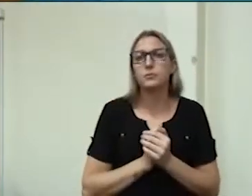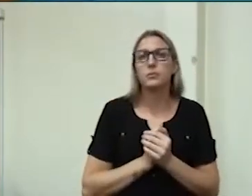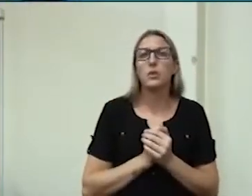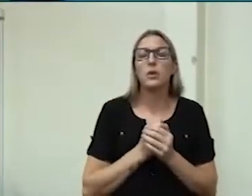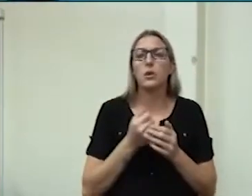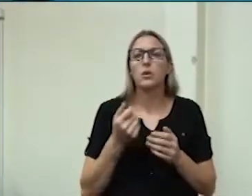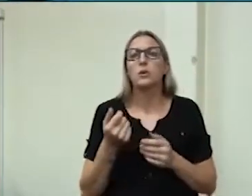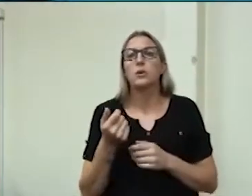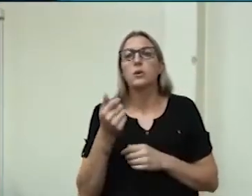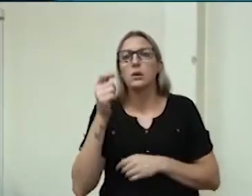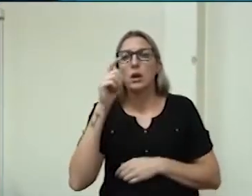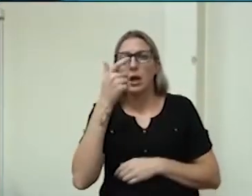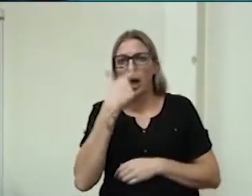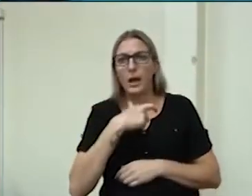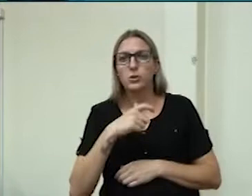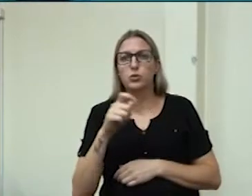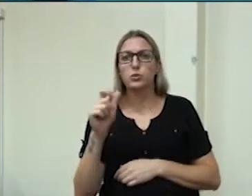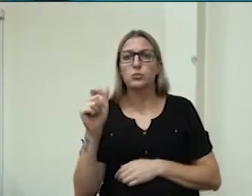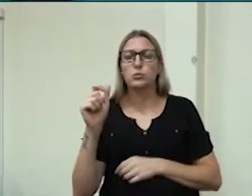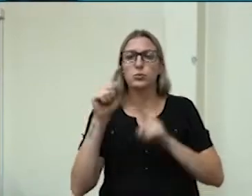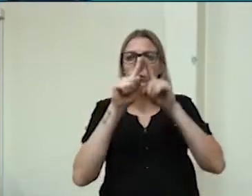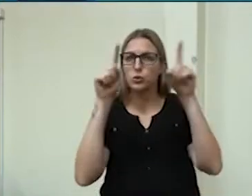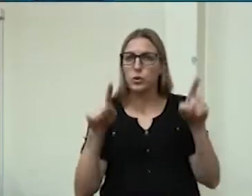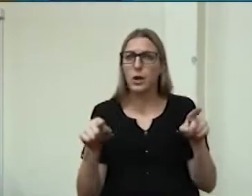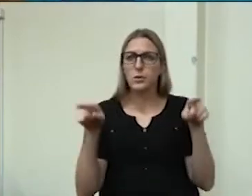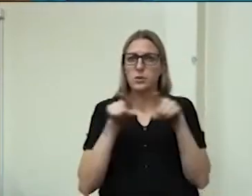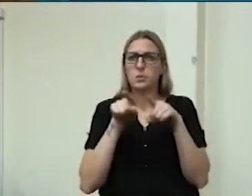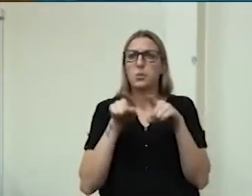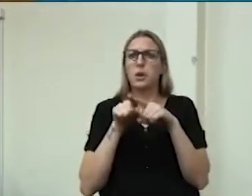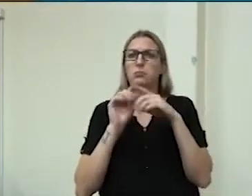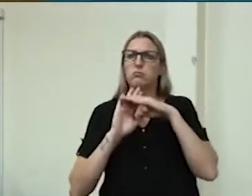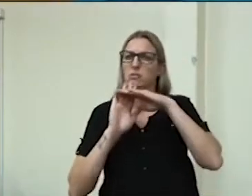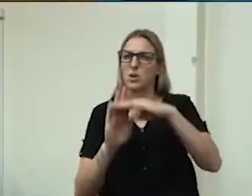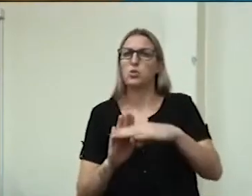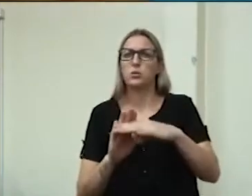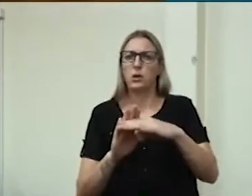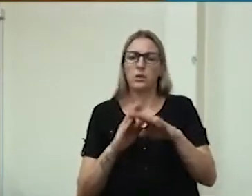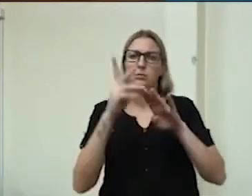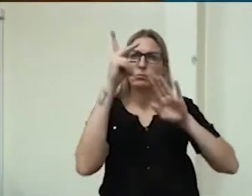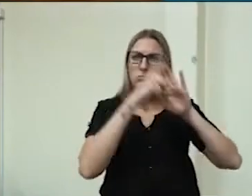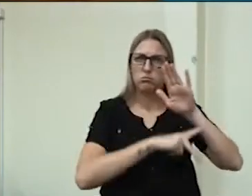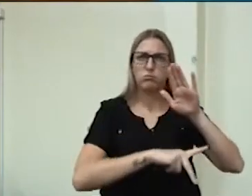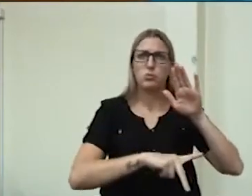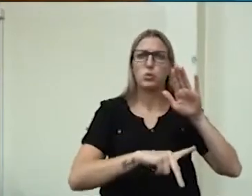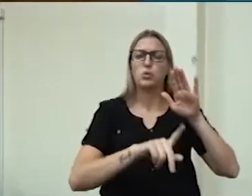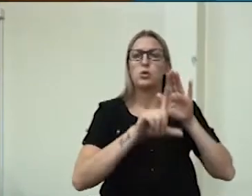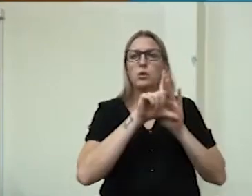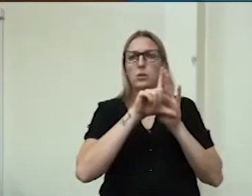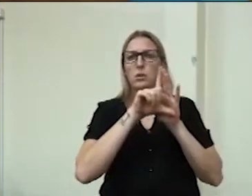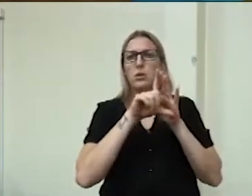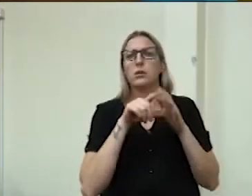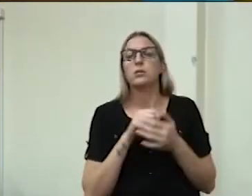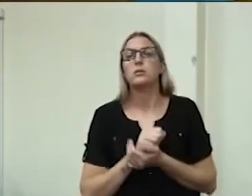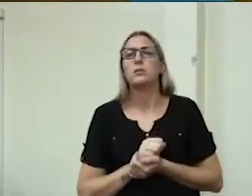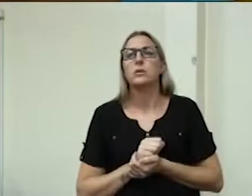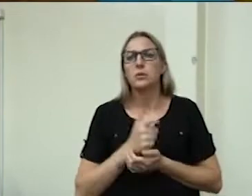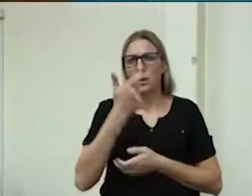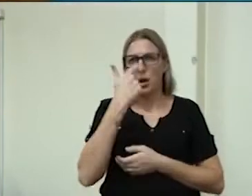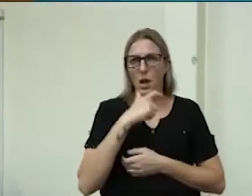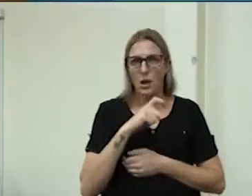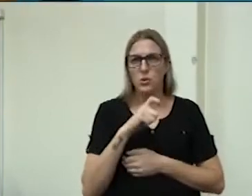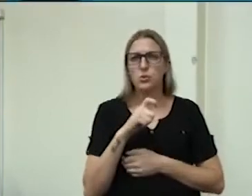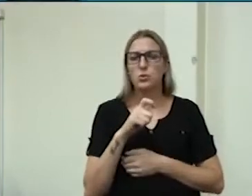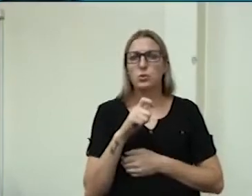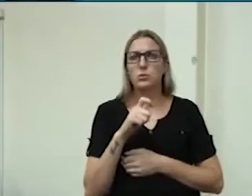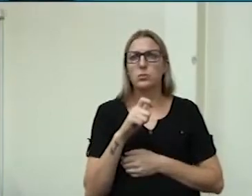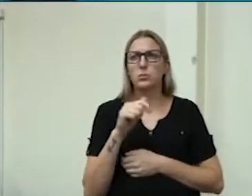o projeto de lei eu acho que os funcionários também poderão. Talvez até poderia ser, e com certeza será também, estendido aos próprios